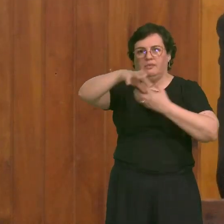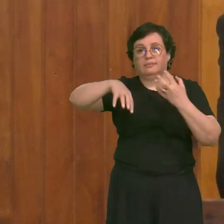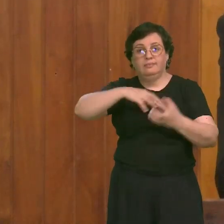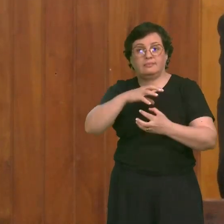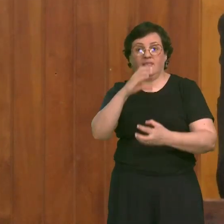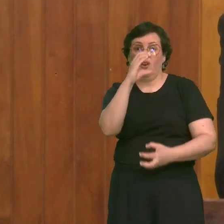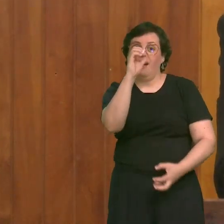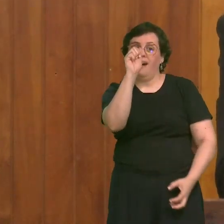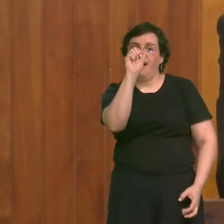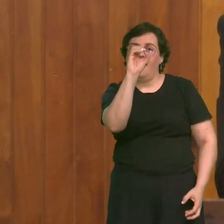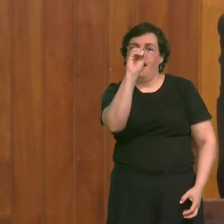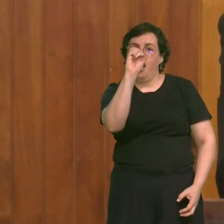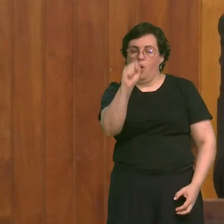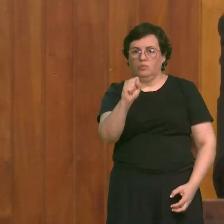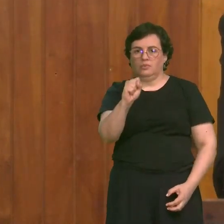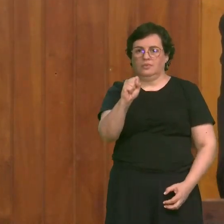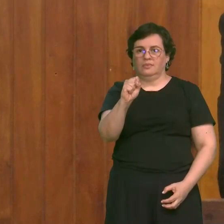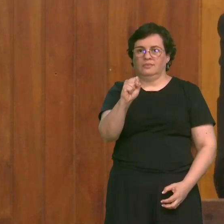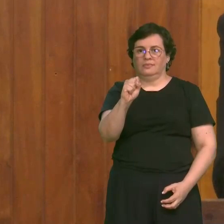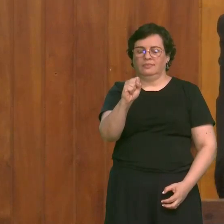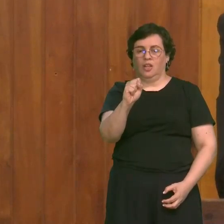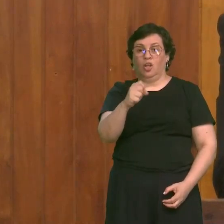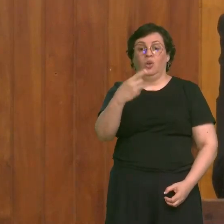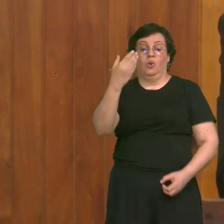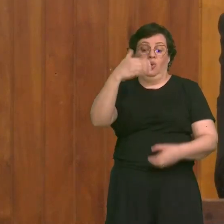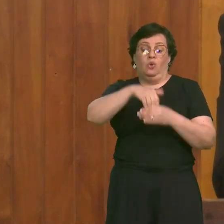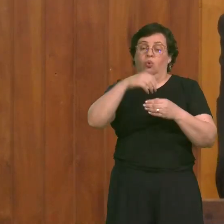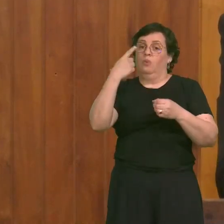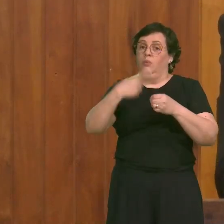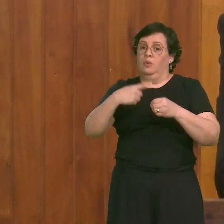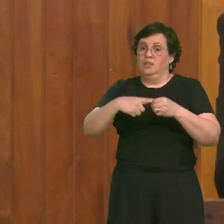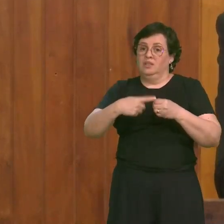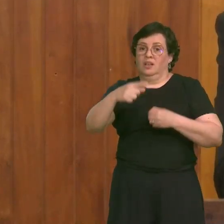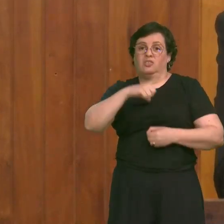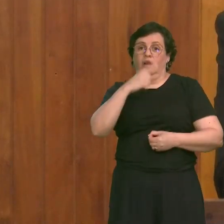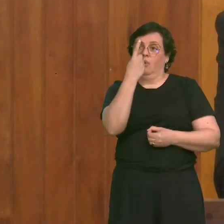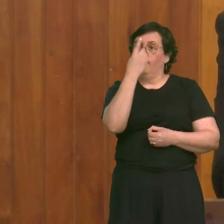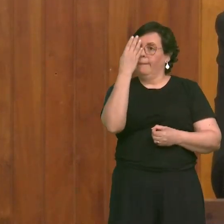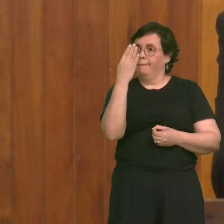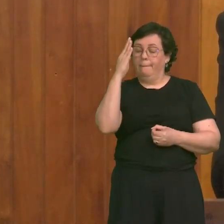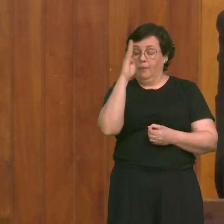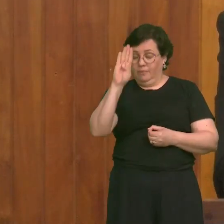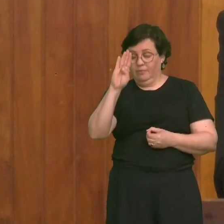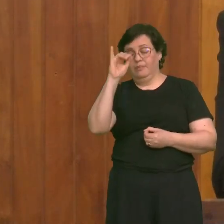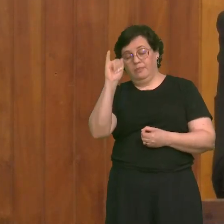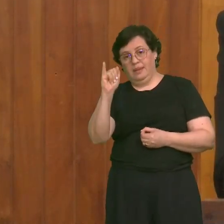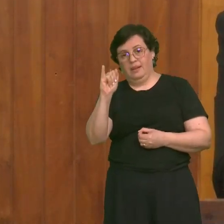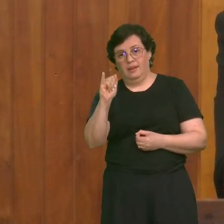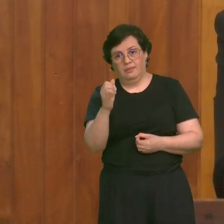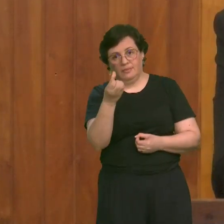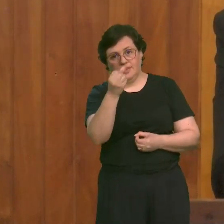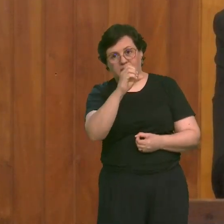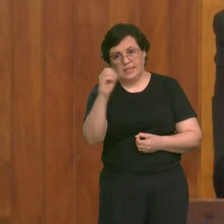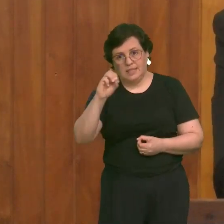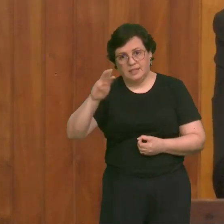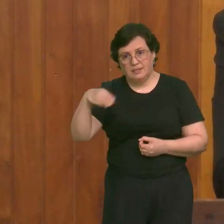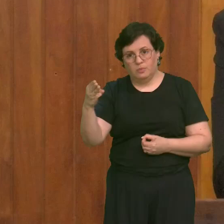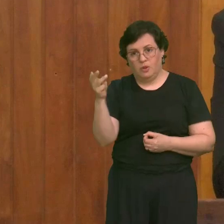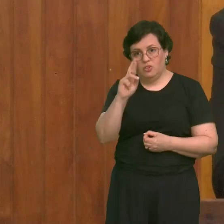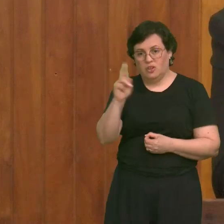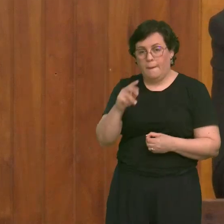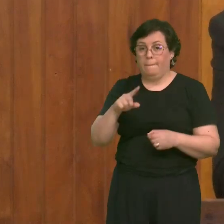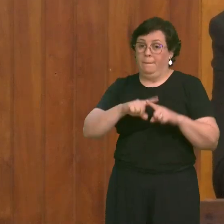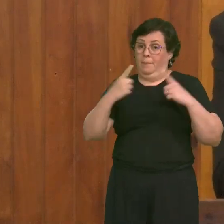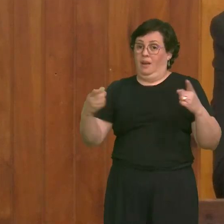o caos com a cidade com orçamento de um bilhão e 600 milhões de reais eu vou finalizar repetindo e